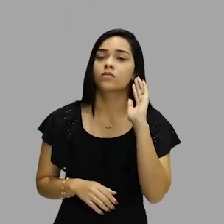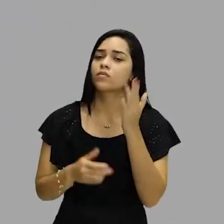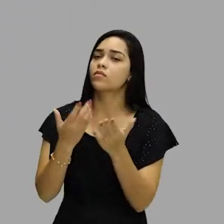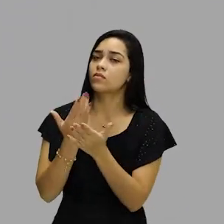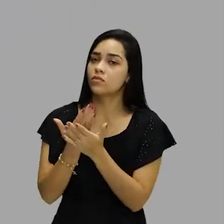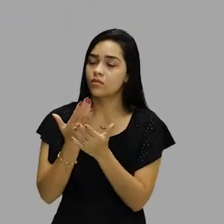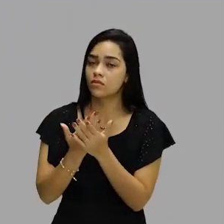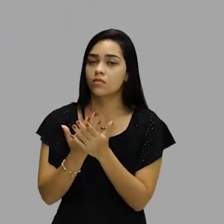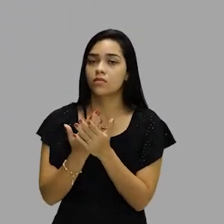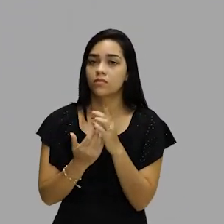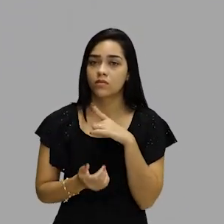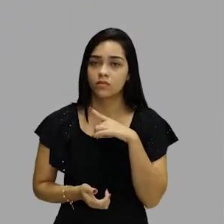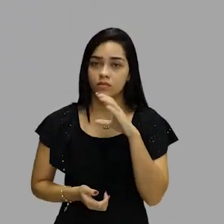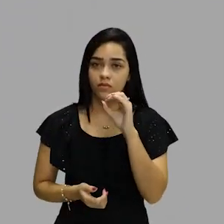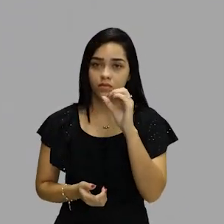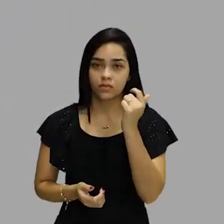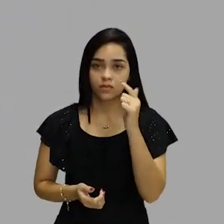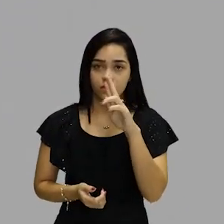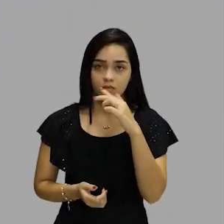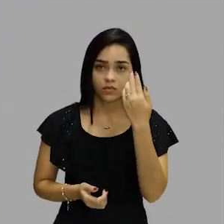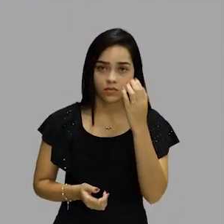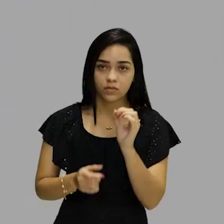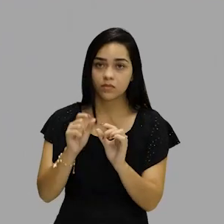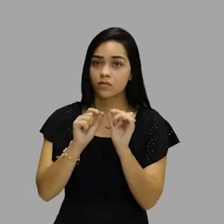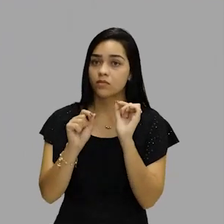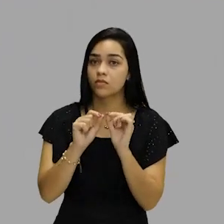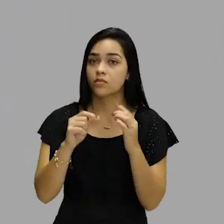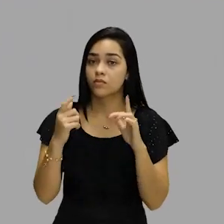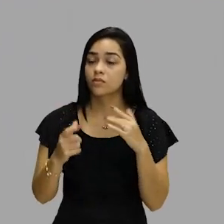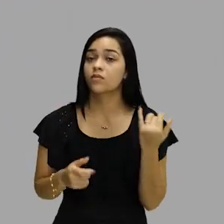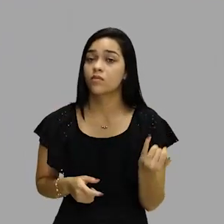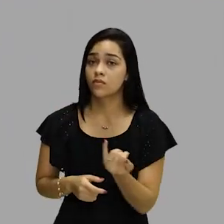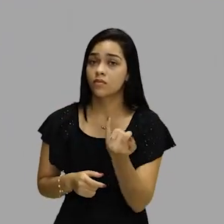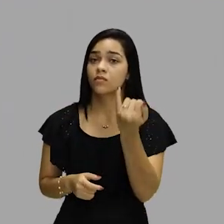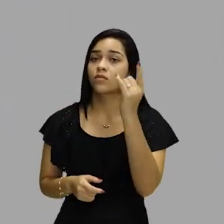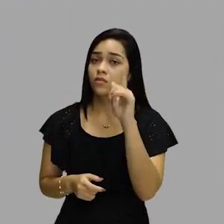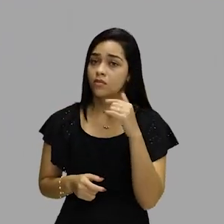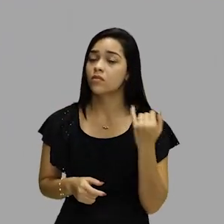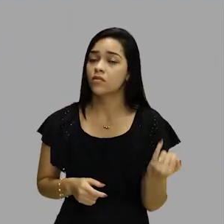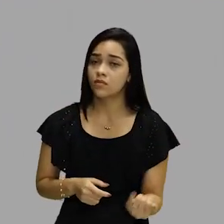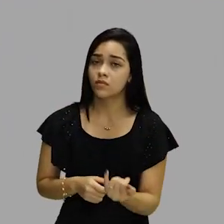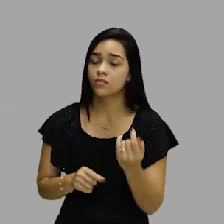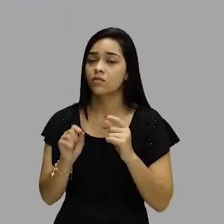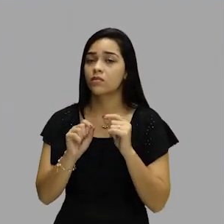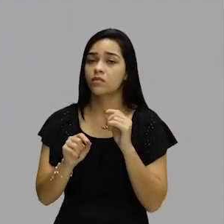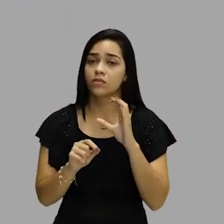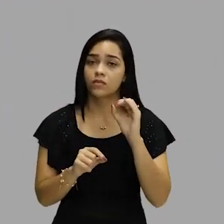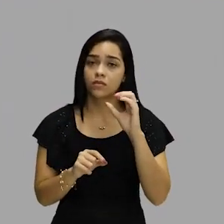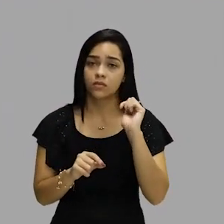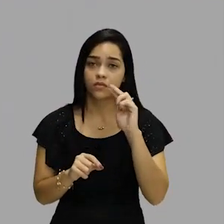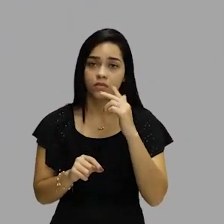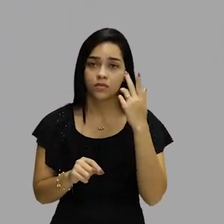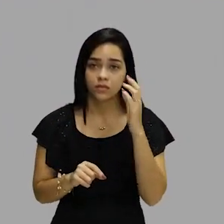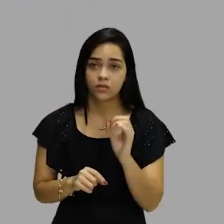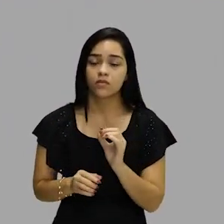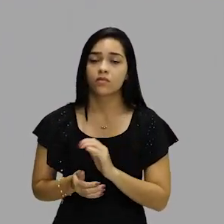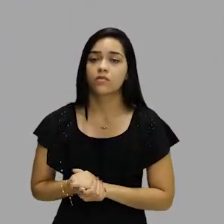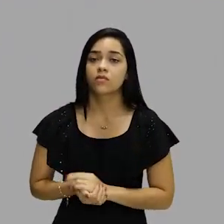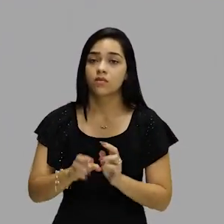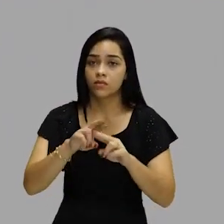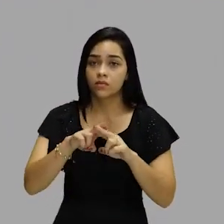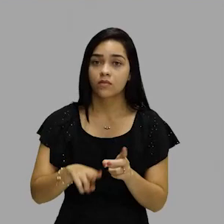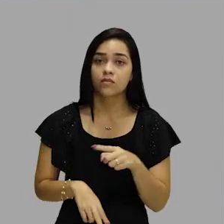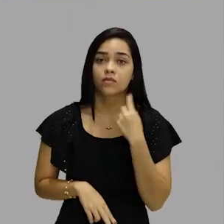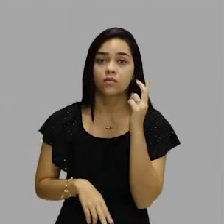de coagulação sanguínea que o cálcio é importante. O cálcio é importante para a coagulação sanguínea. E agora nós